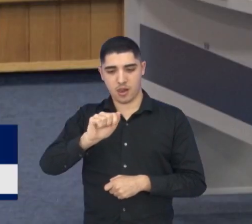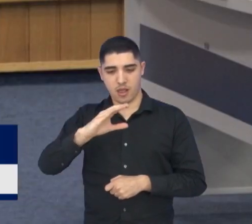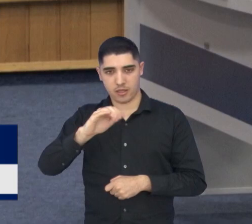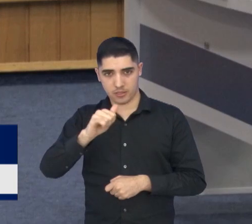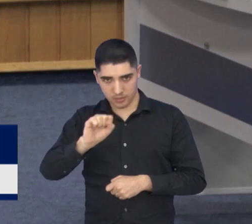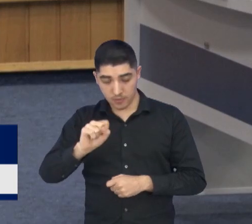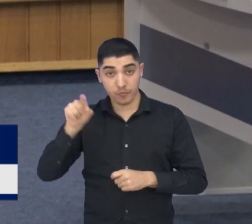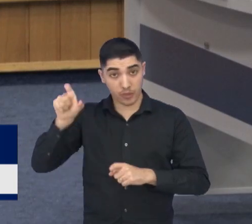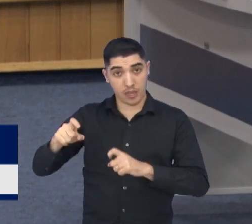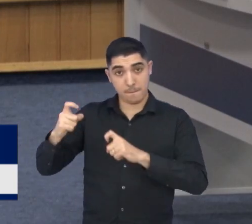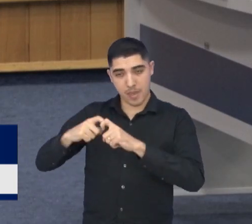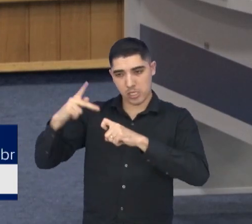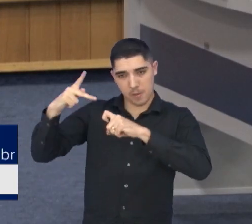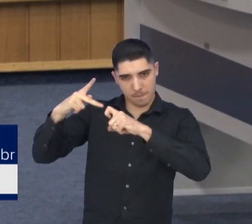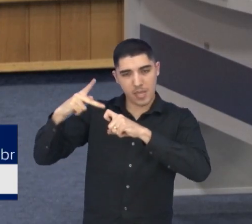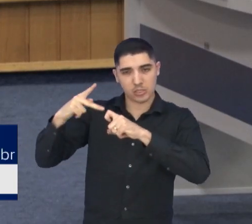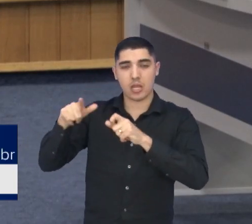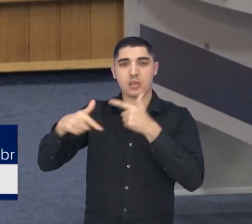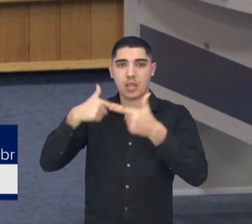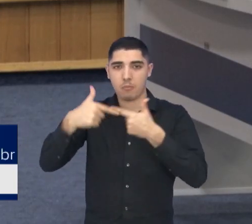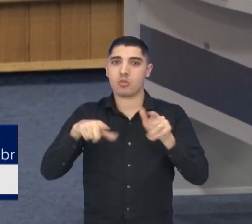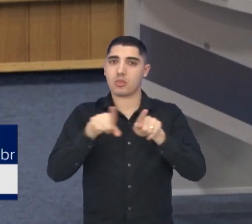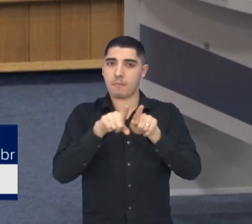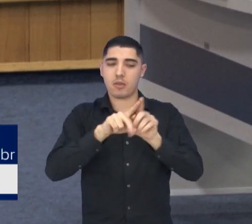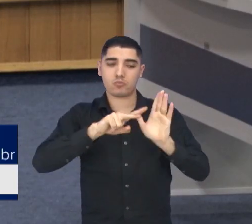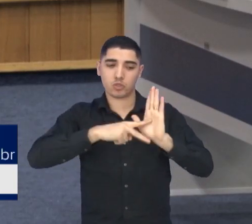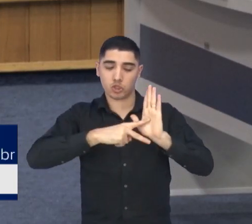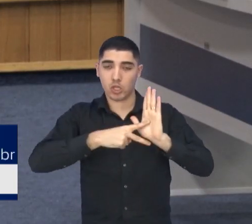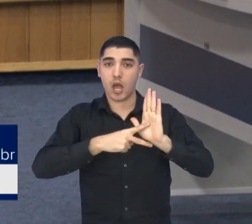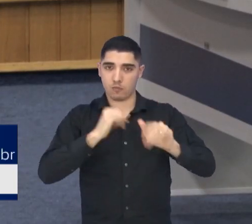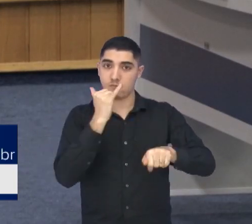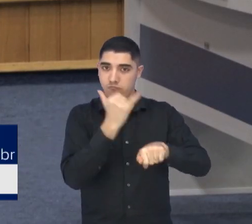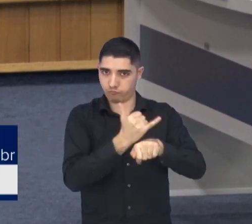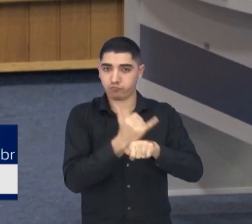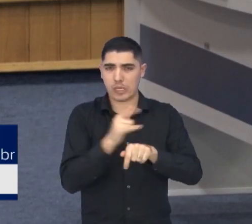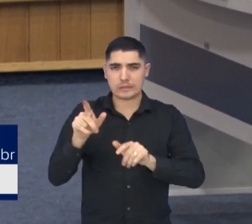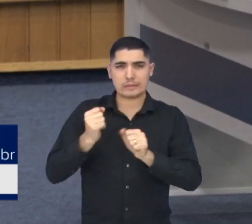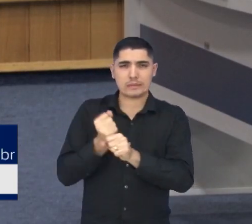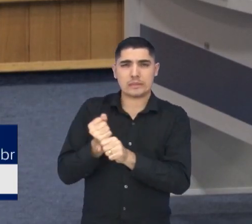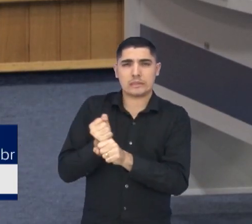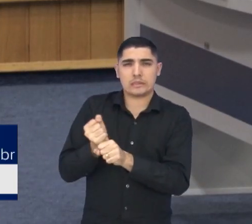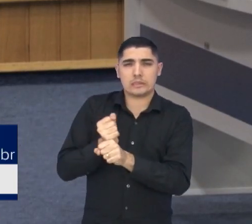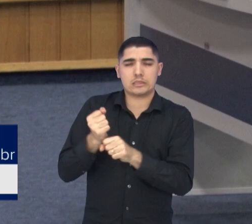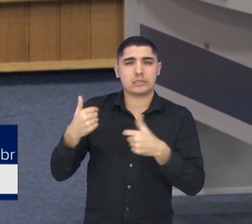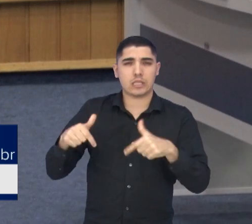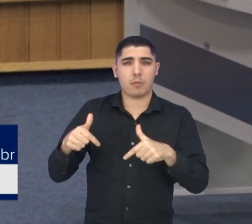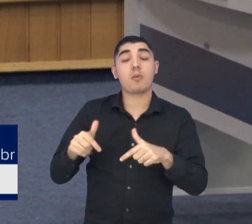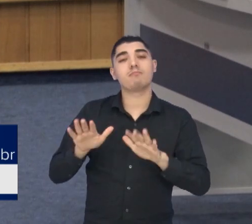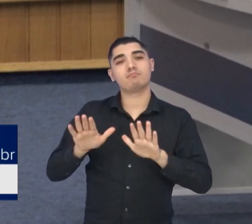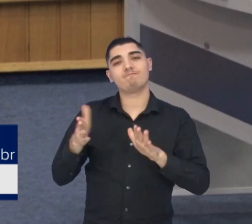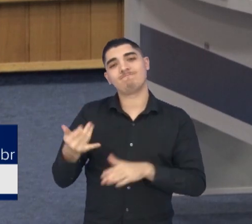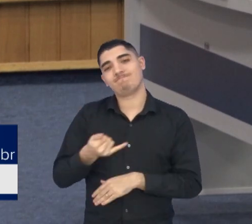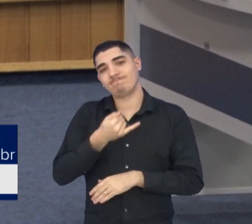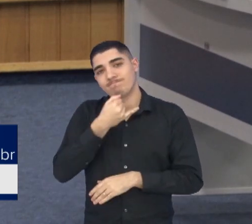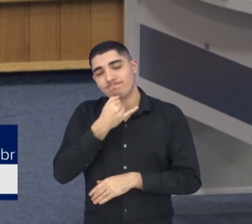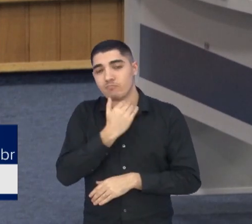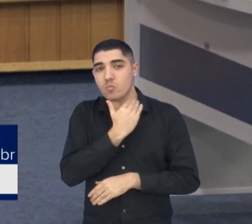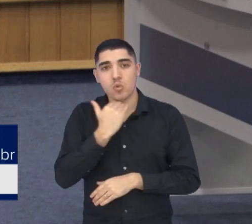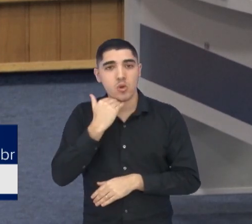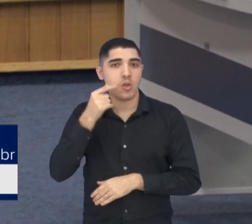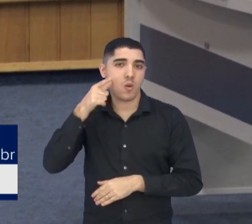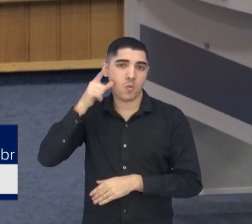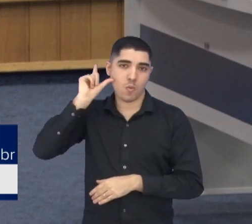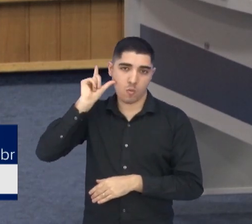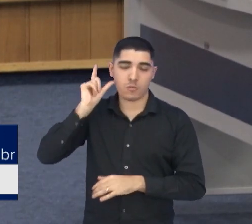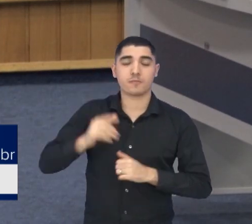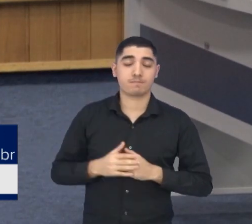pediatra, trabalhou no Sindicato dos Metalúrgicos por muitos anos, infelizmente veio a falecer no dia de